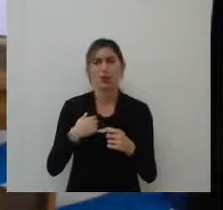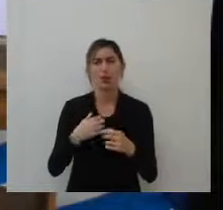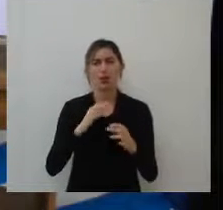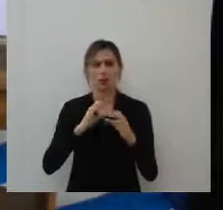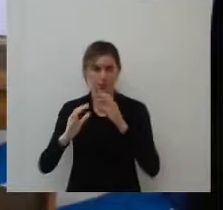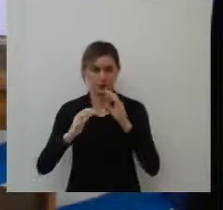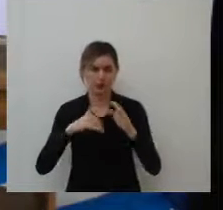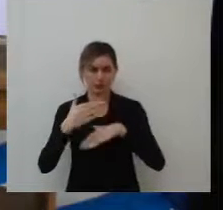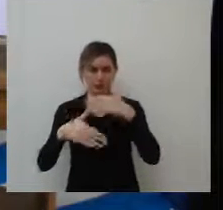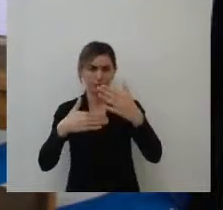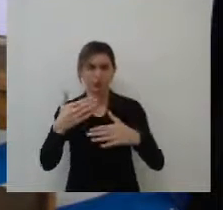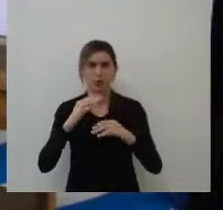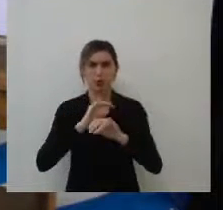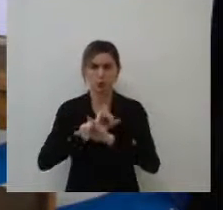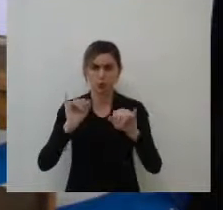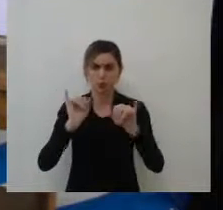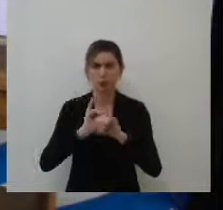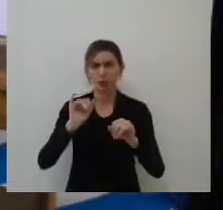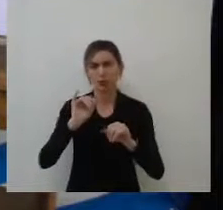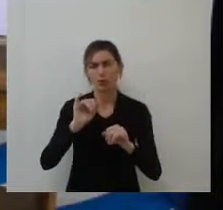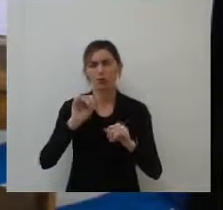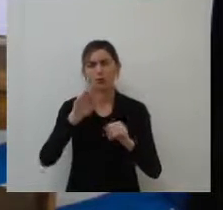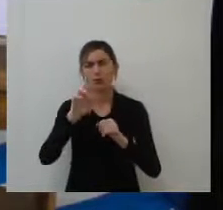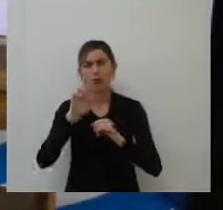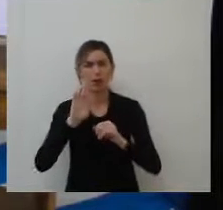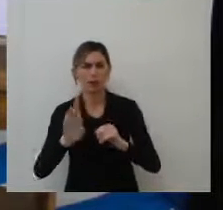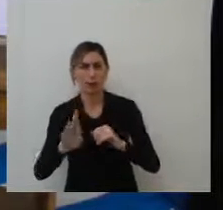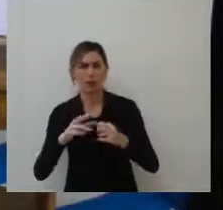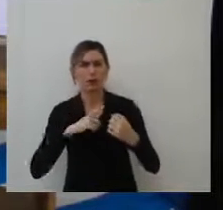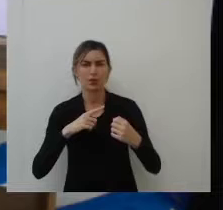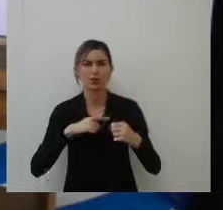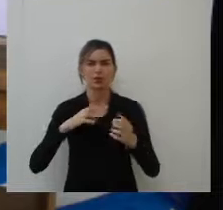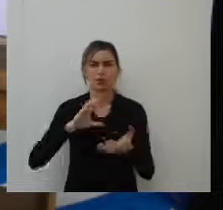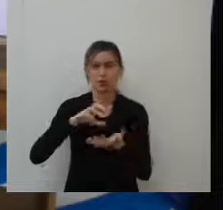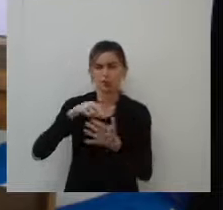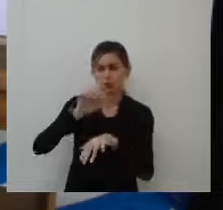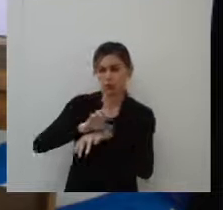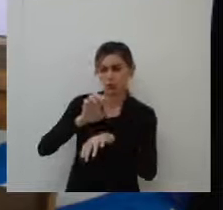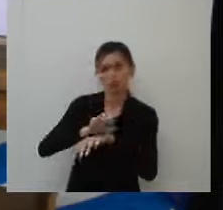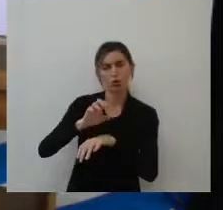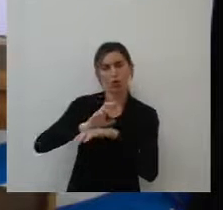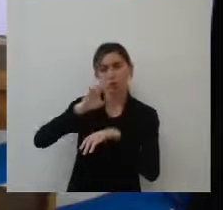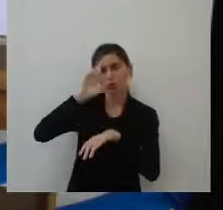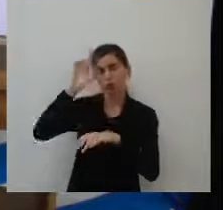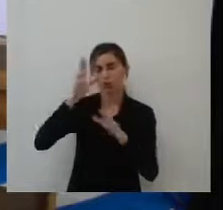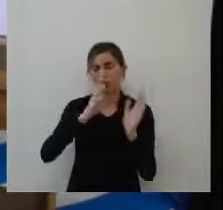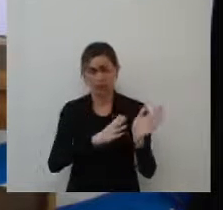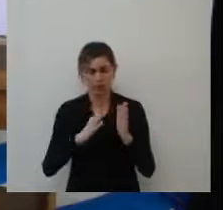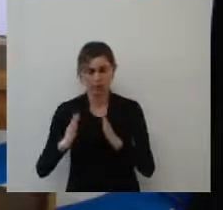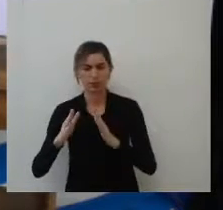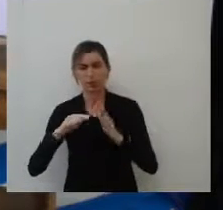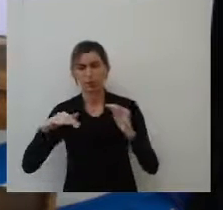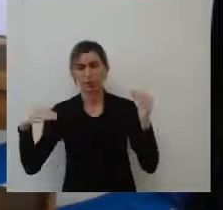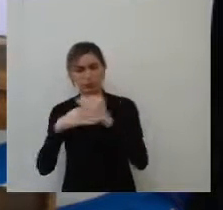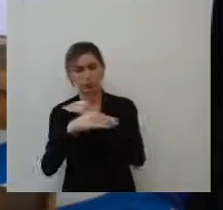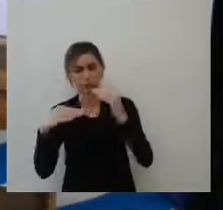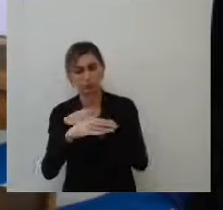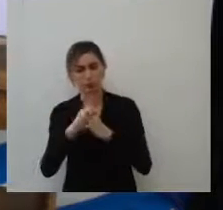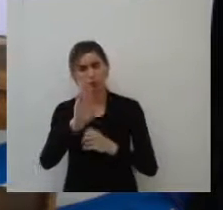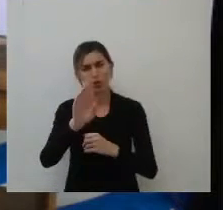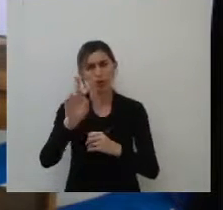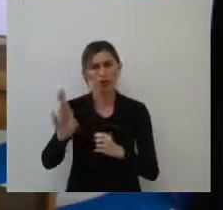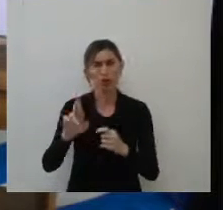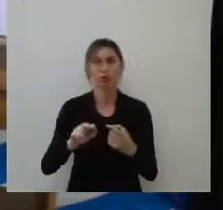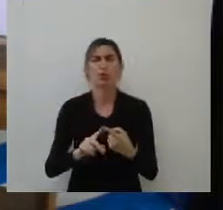comunicação, no processo de comunicação, por exemplo, da BR, tem que ter uma concessionária, um estado que atue organizando aquela BR. Tem que ter,